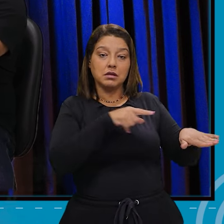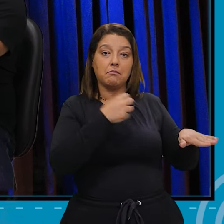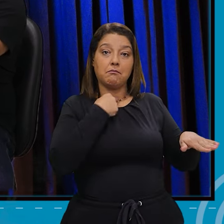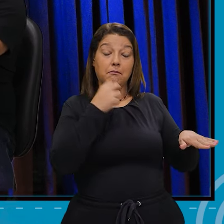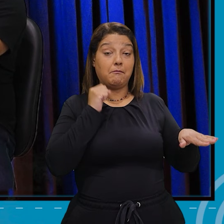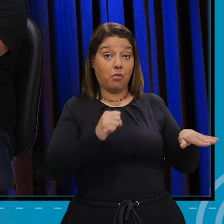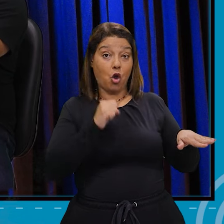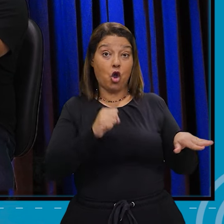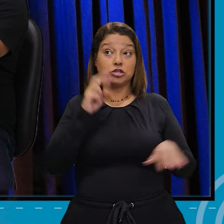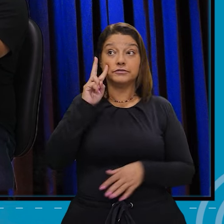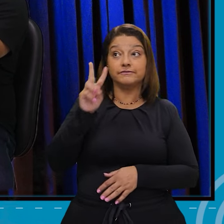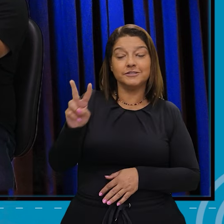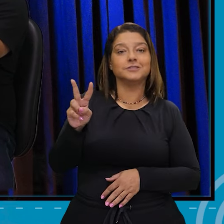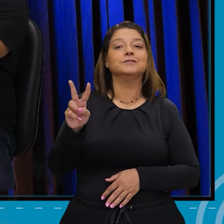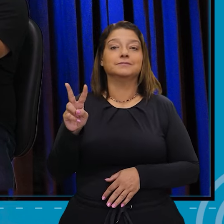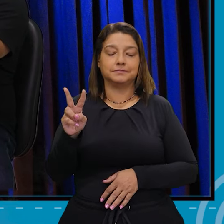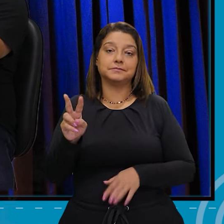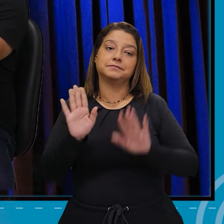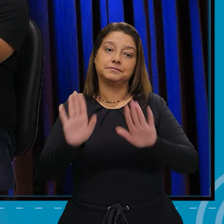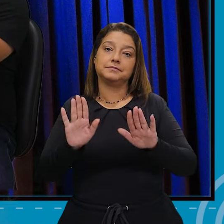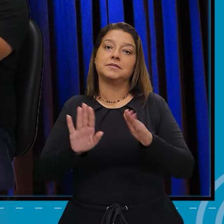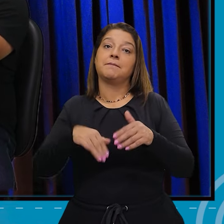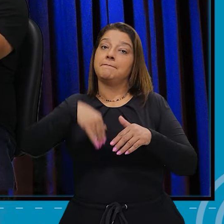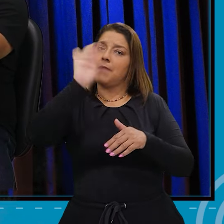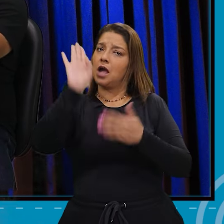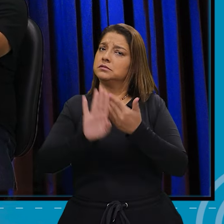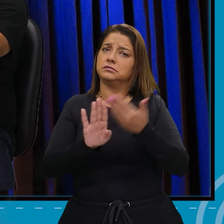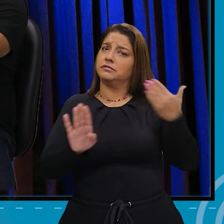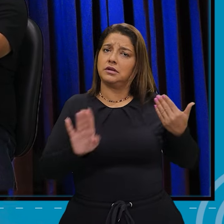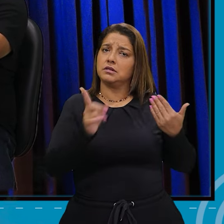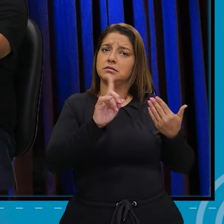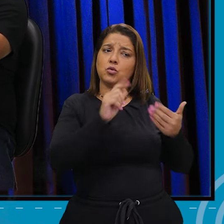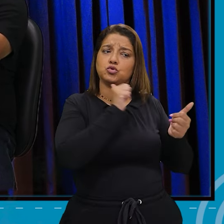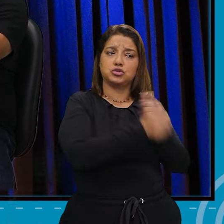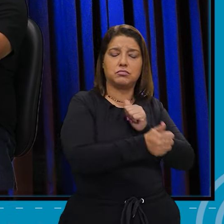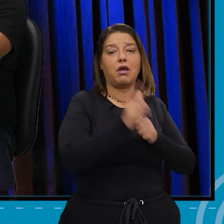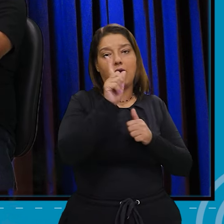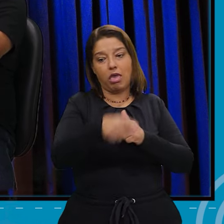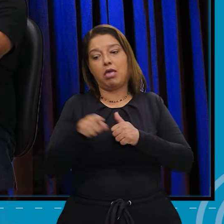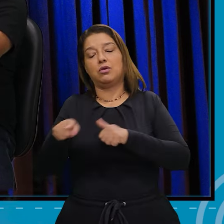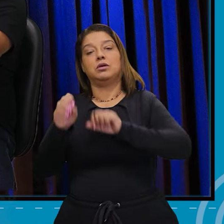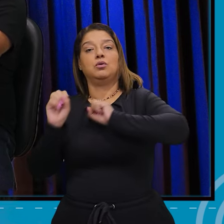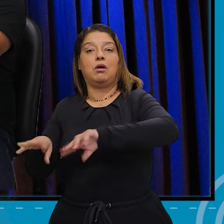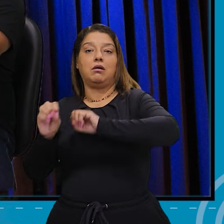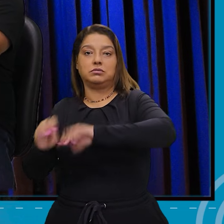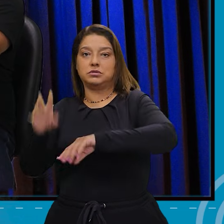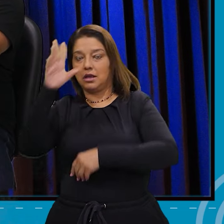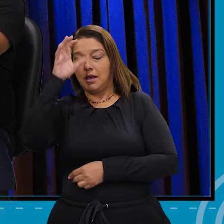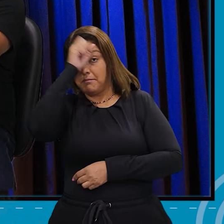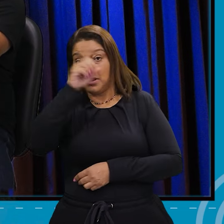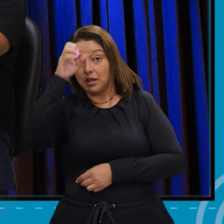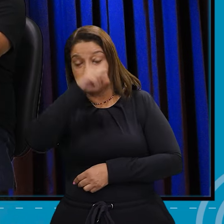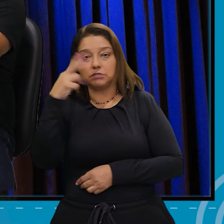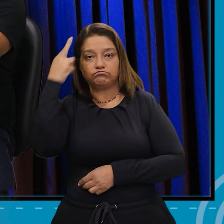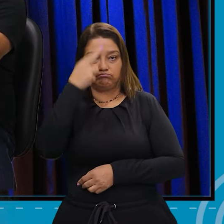assistem e que precisa ter um parâmetro mais afastado da questão esportivizada e mais próximo a